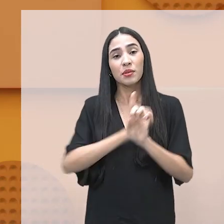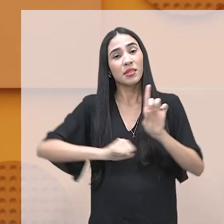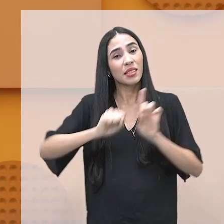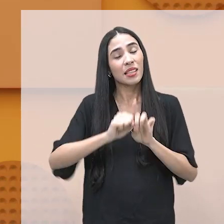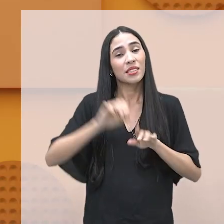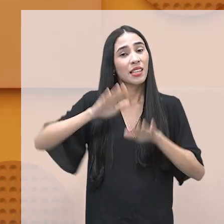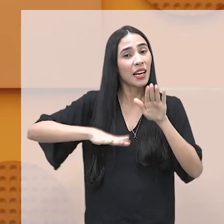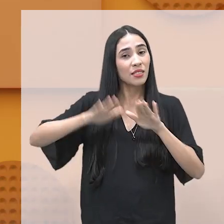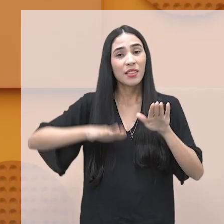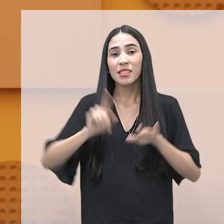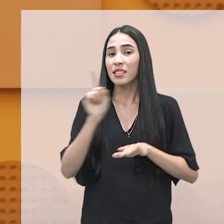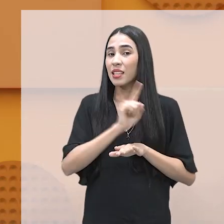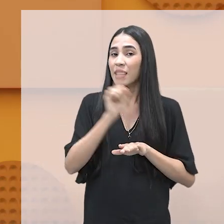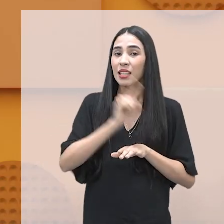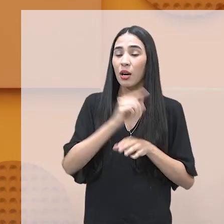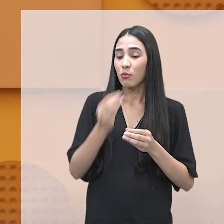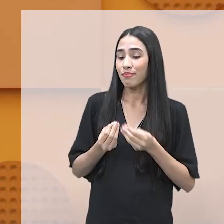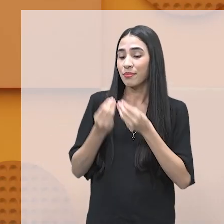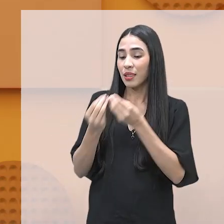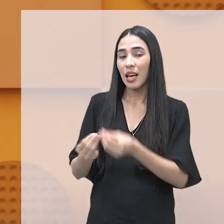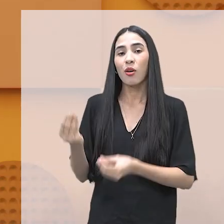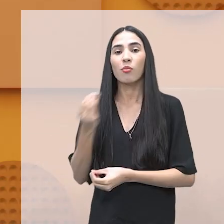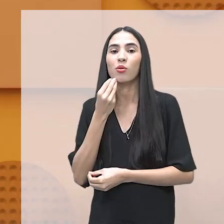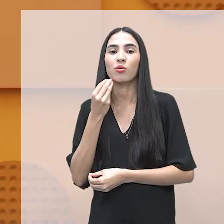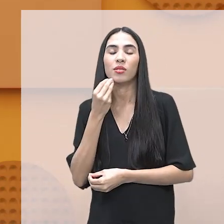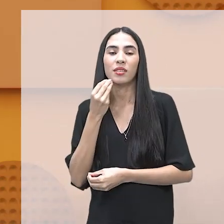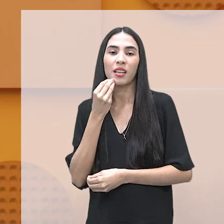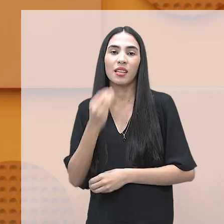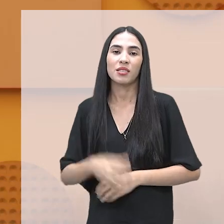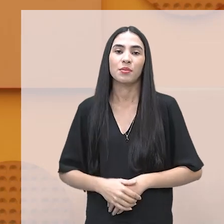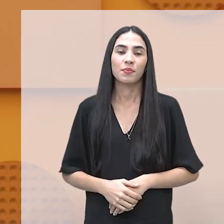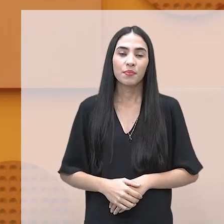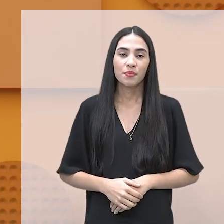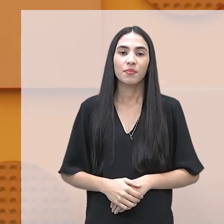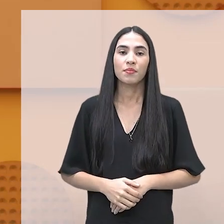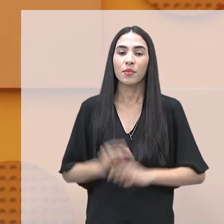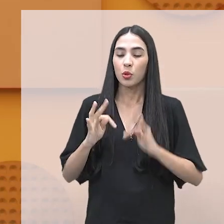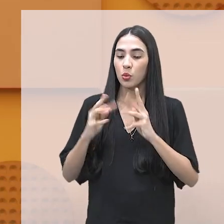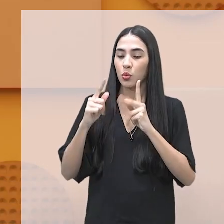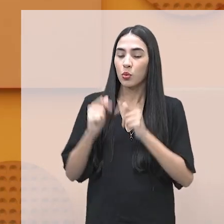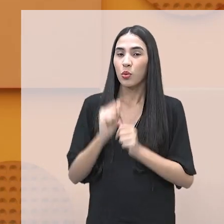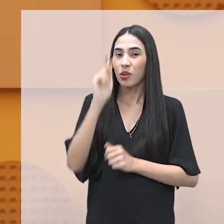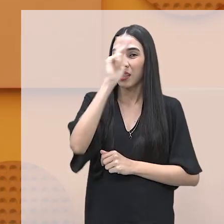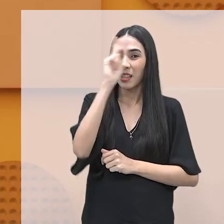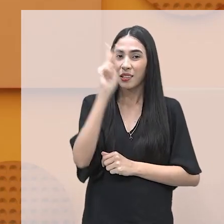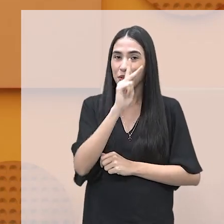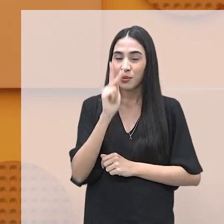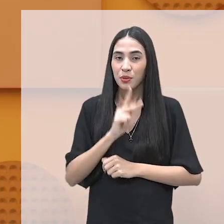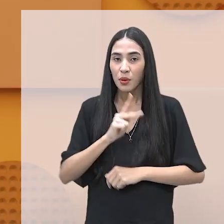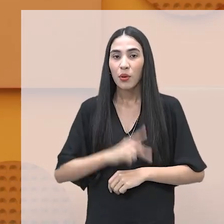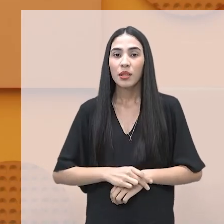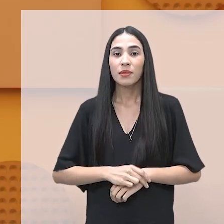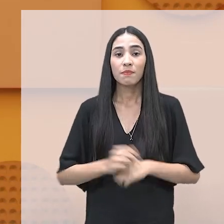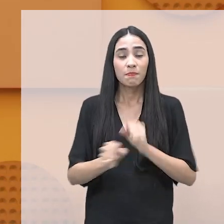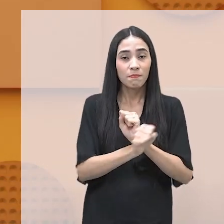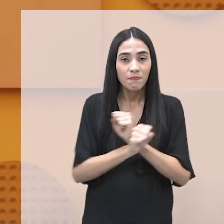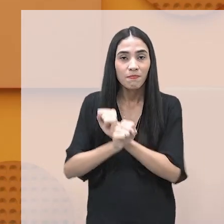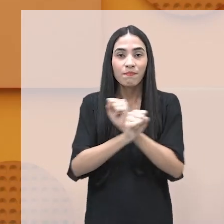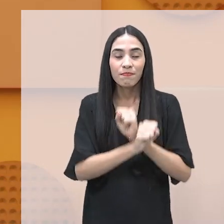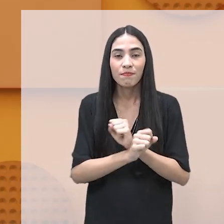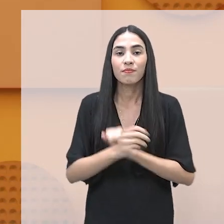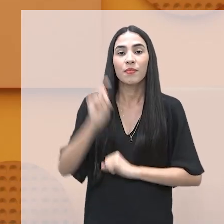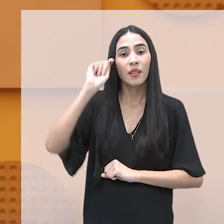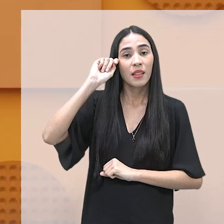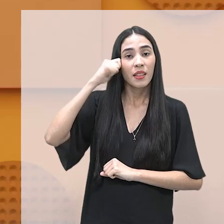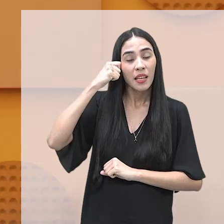não privilegia, não leva em consideração todo o percurso histórico que os escravizados, que os